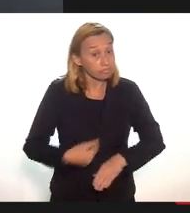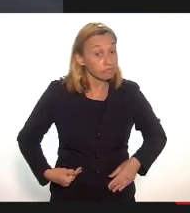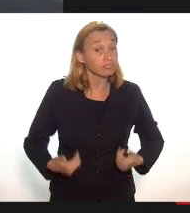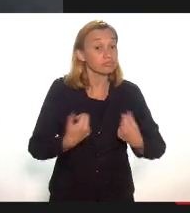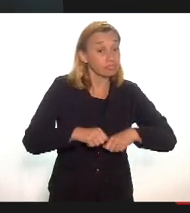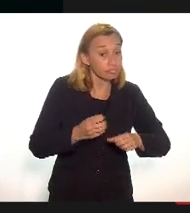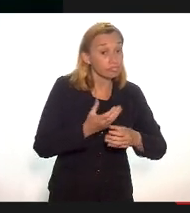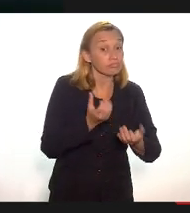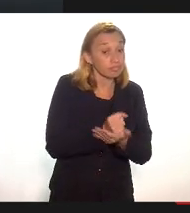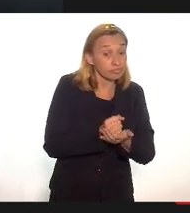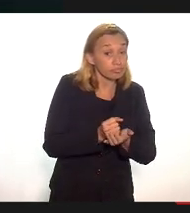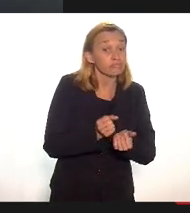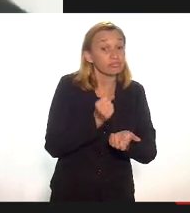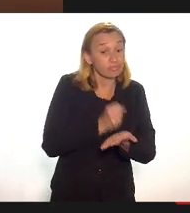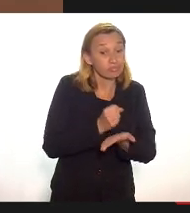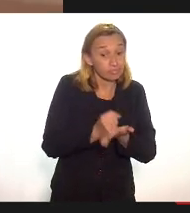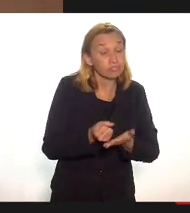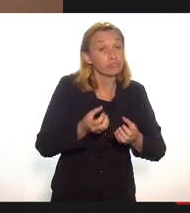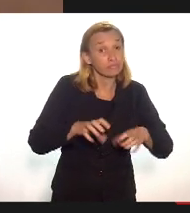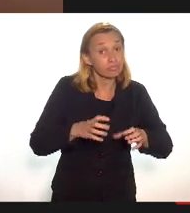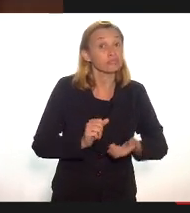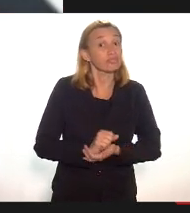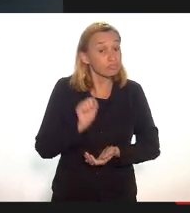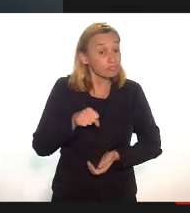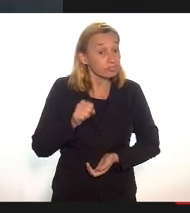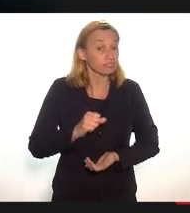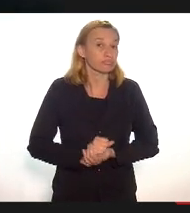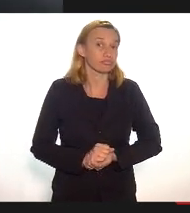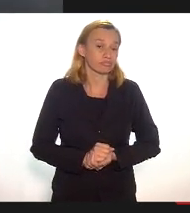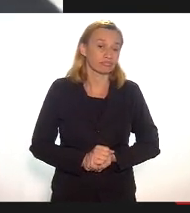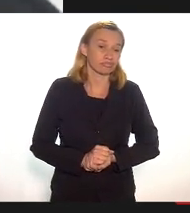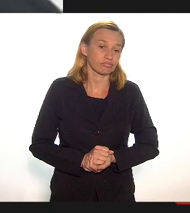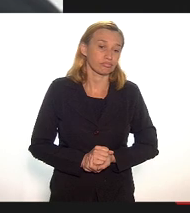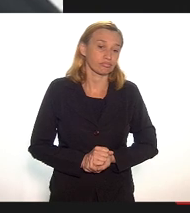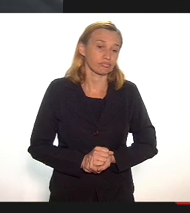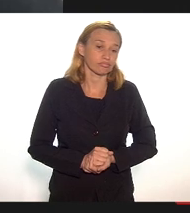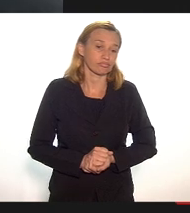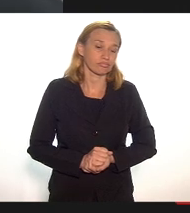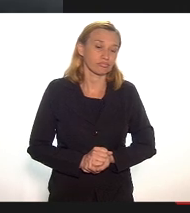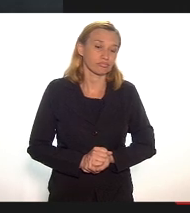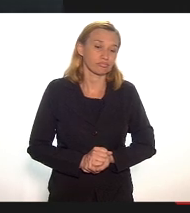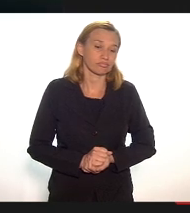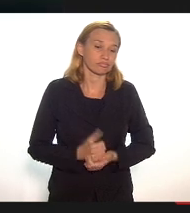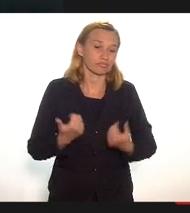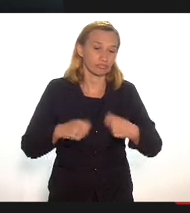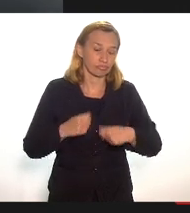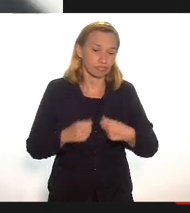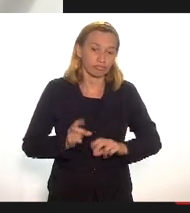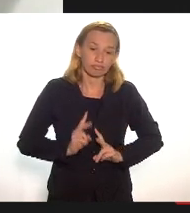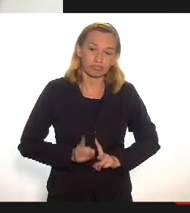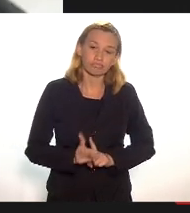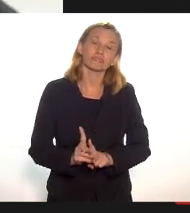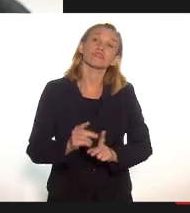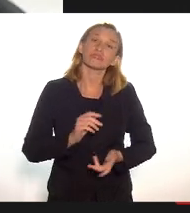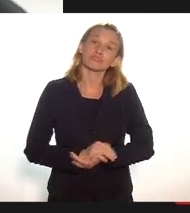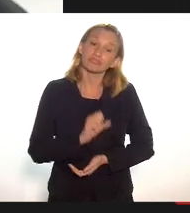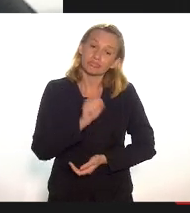que ser contratado, tem que ter estabilidade, tudo. Por quê? Porque o serviço público tem que ter